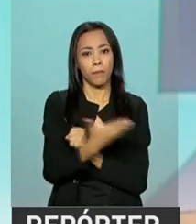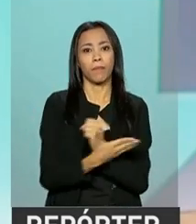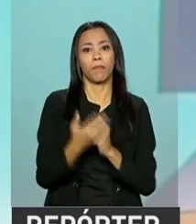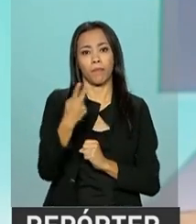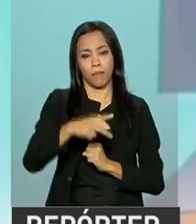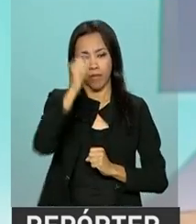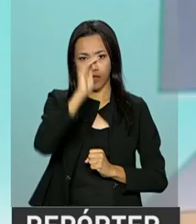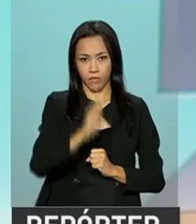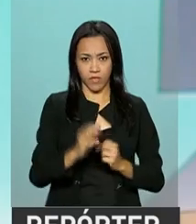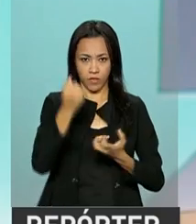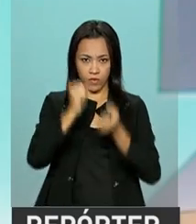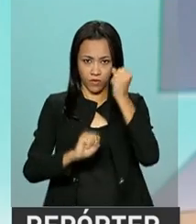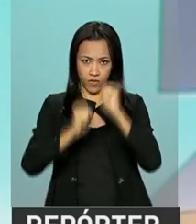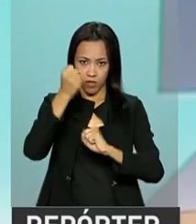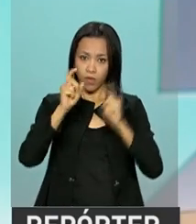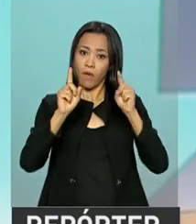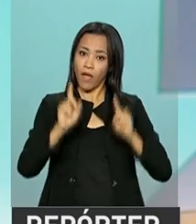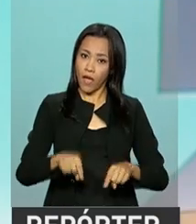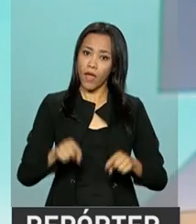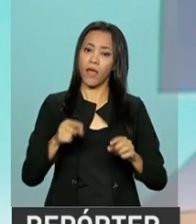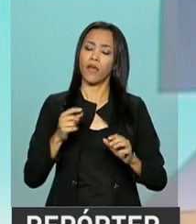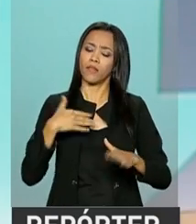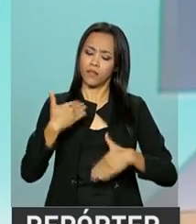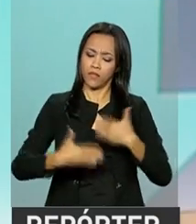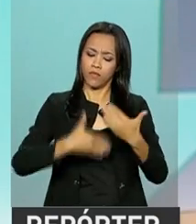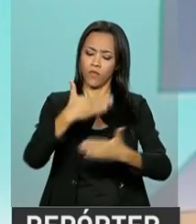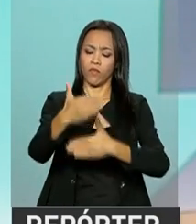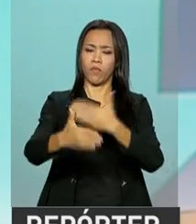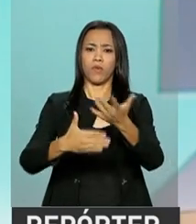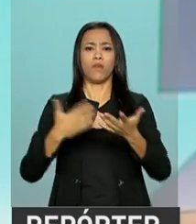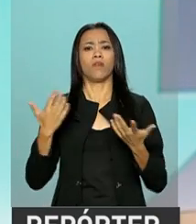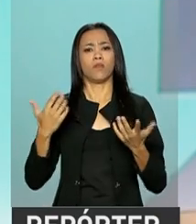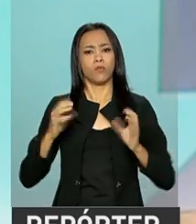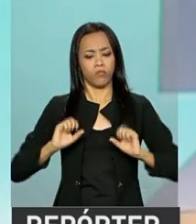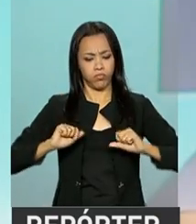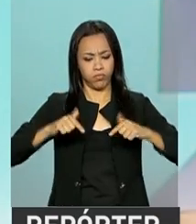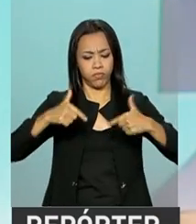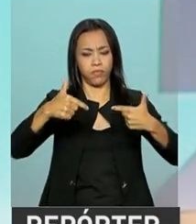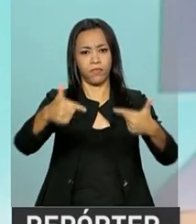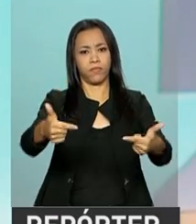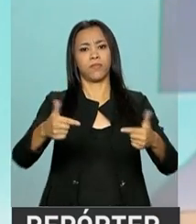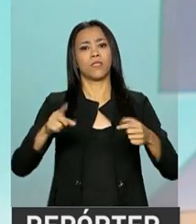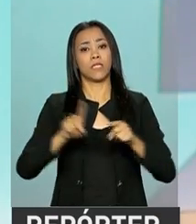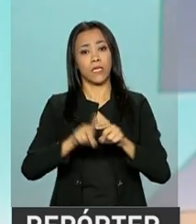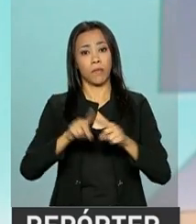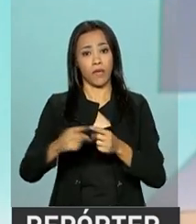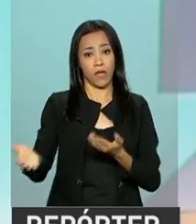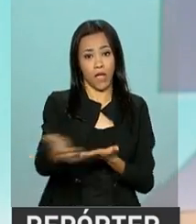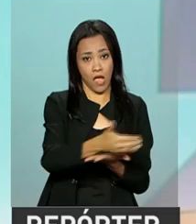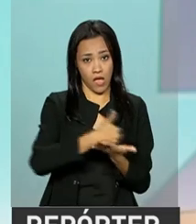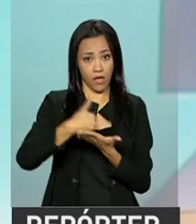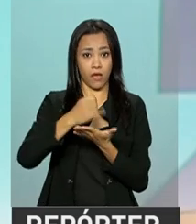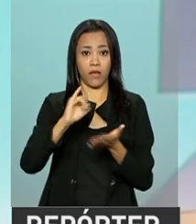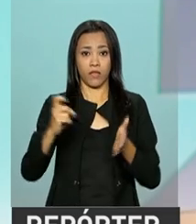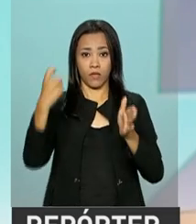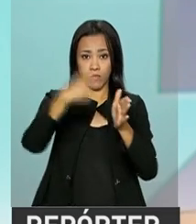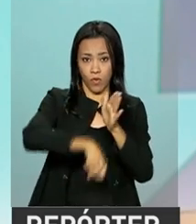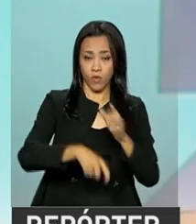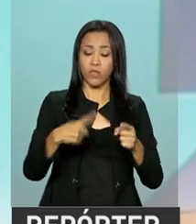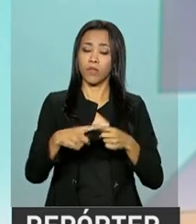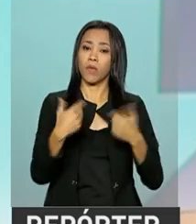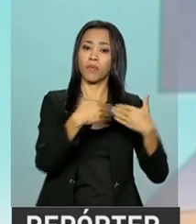é um fator de desenvolvimento de avanço em termos de produtividade de arrecadação de impostos e de geração de